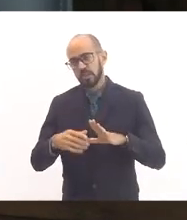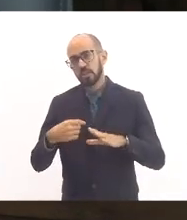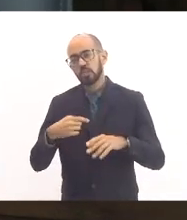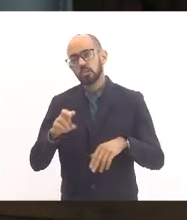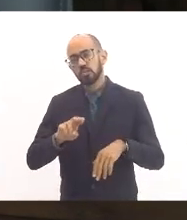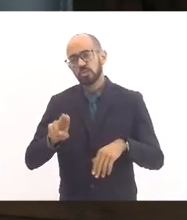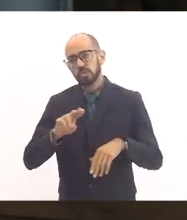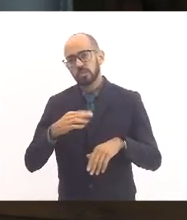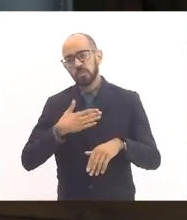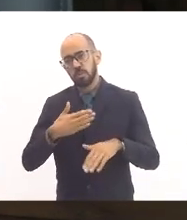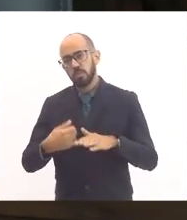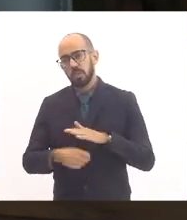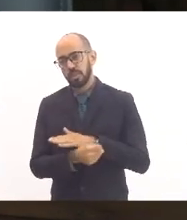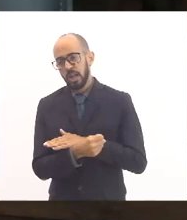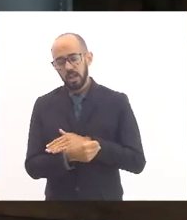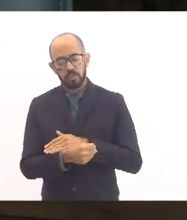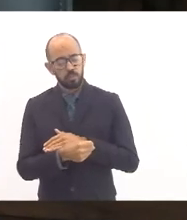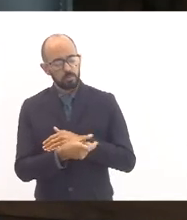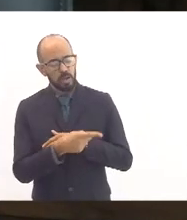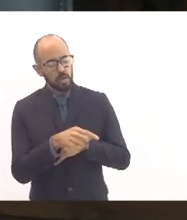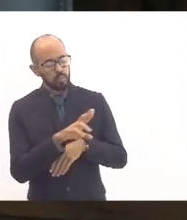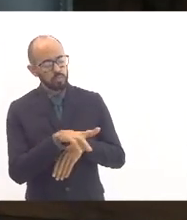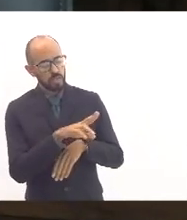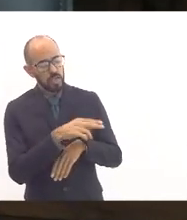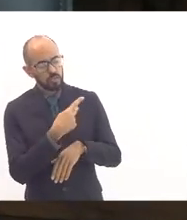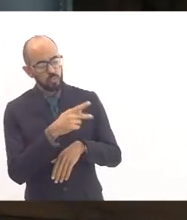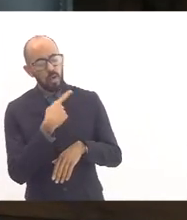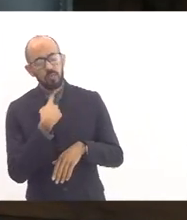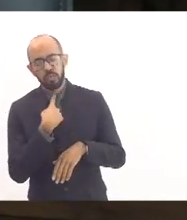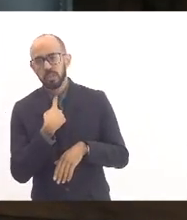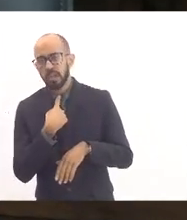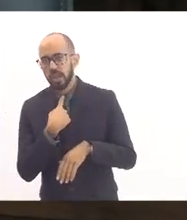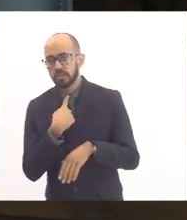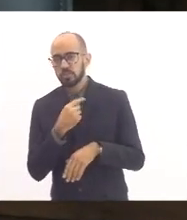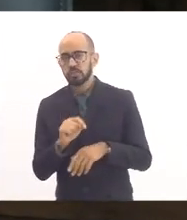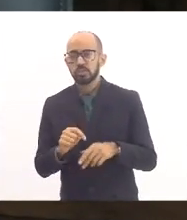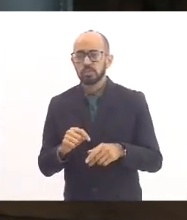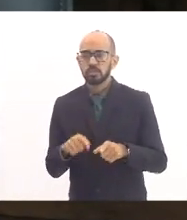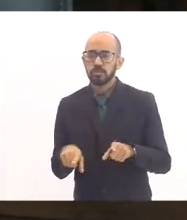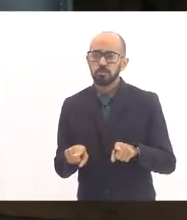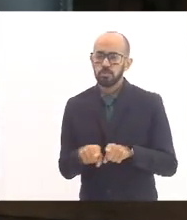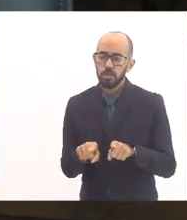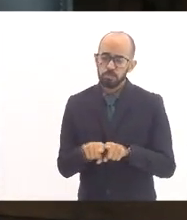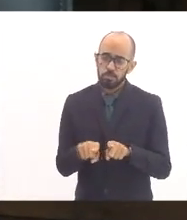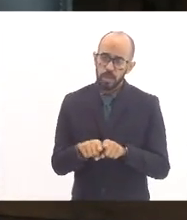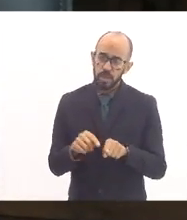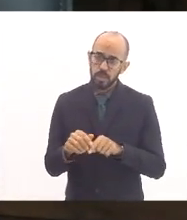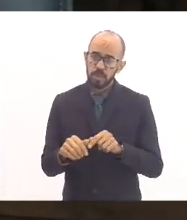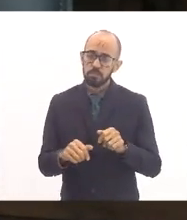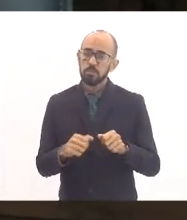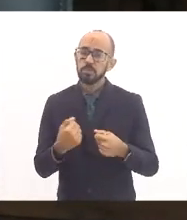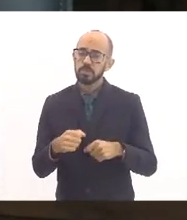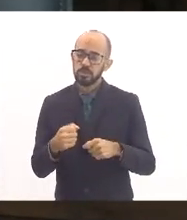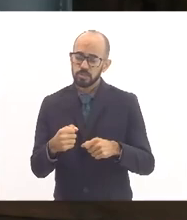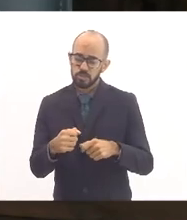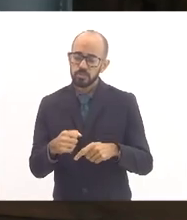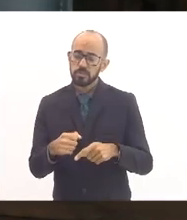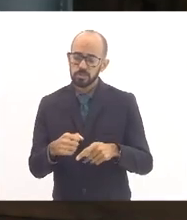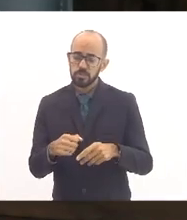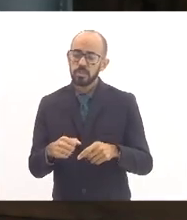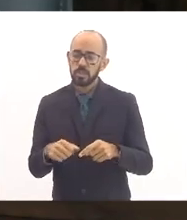meu mandato para fazer a vontade da Polícia Civil que tem que ser antes de tudo a vontade dos valorosos policiais